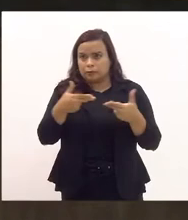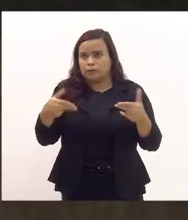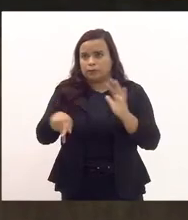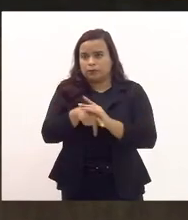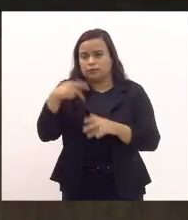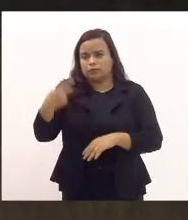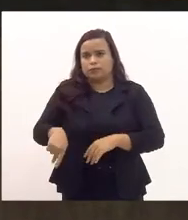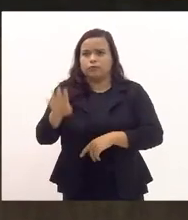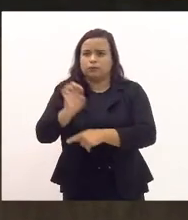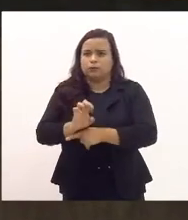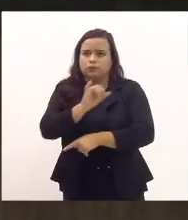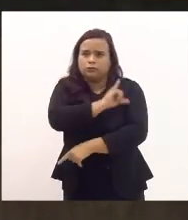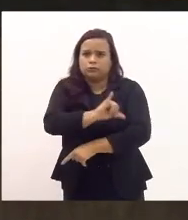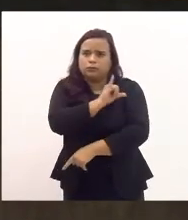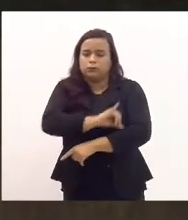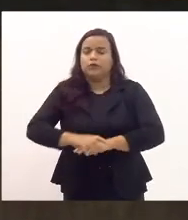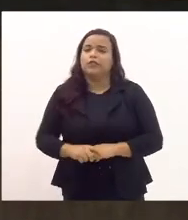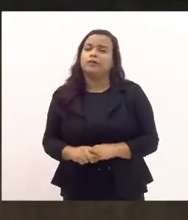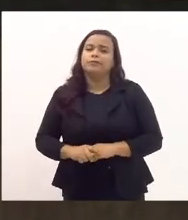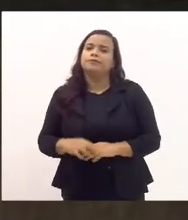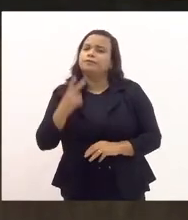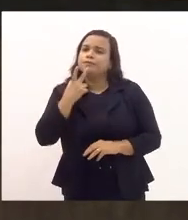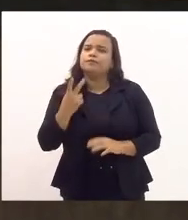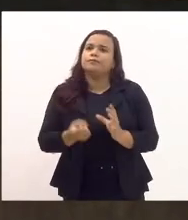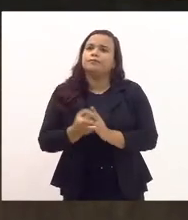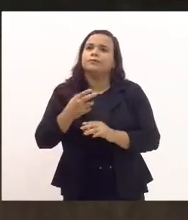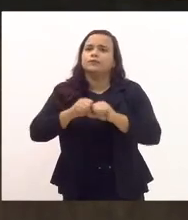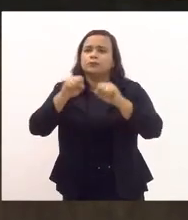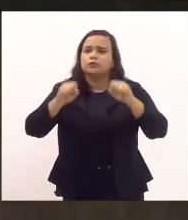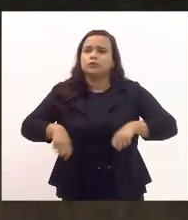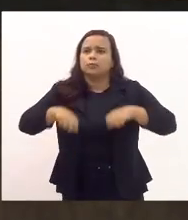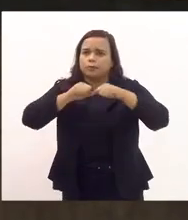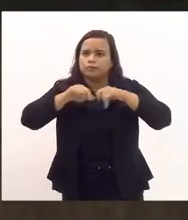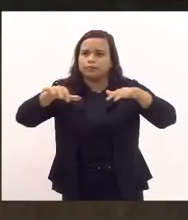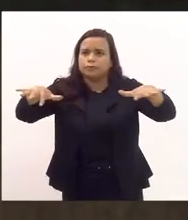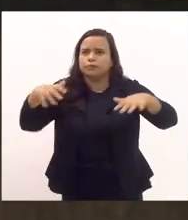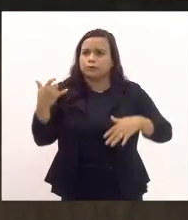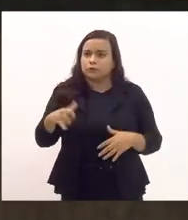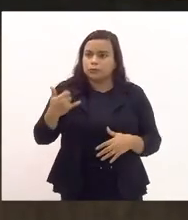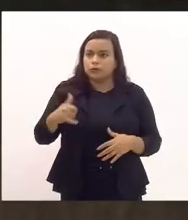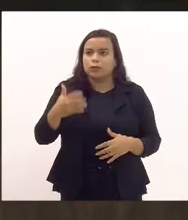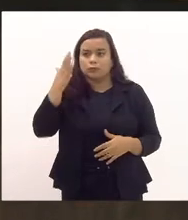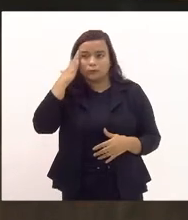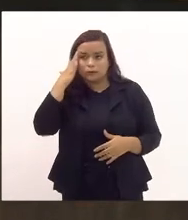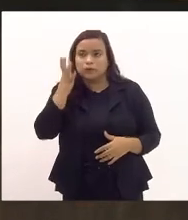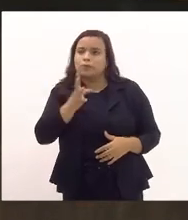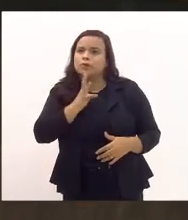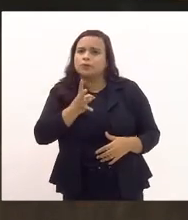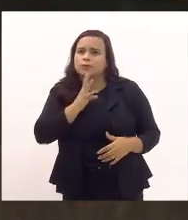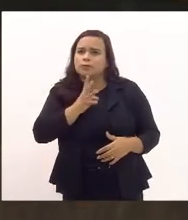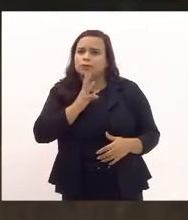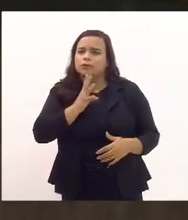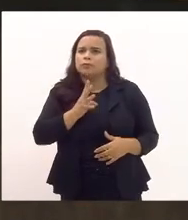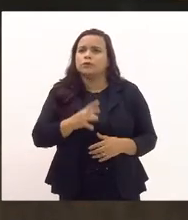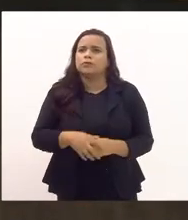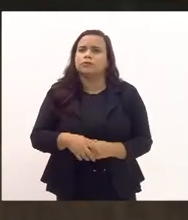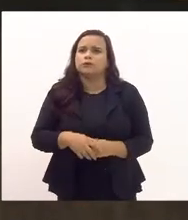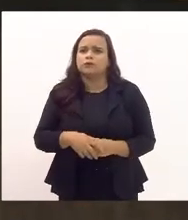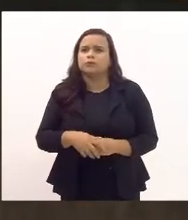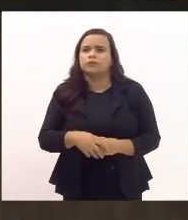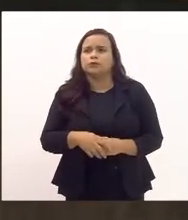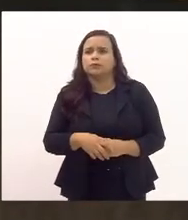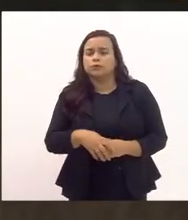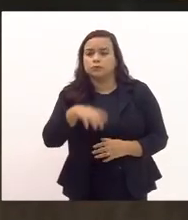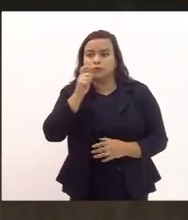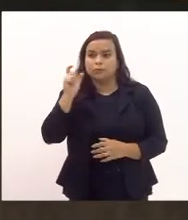de Janeiro falar desse sistema de Difusão Celular conhecido não é através de uma